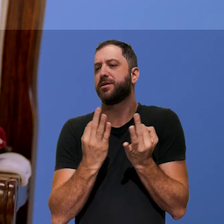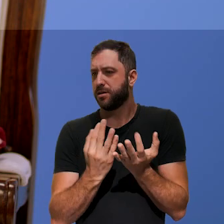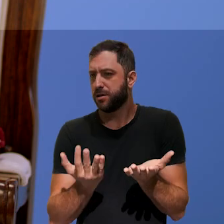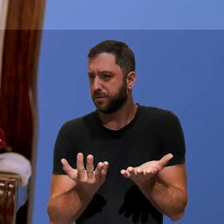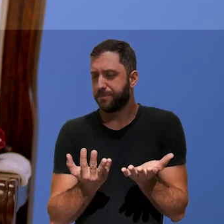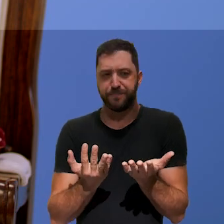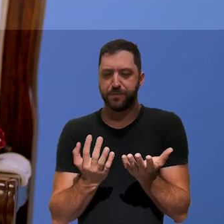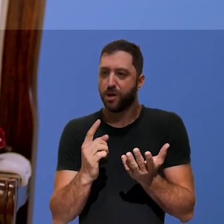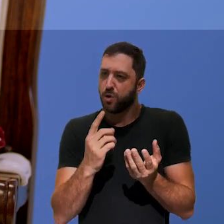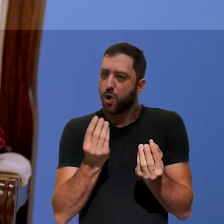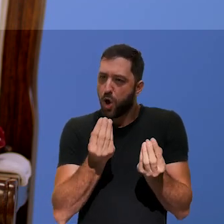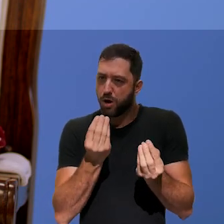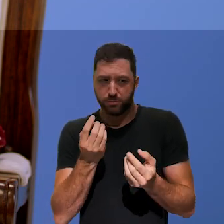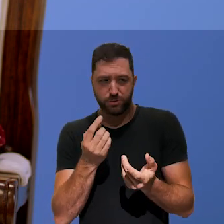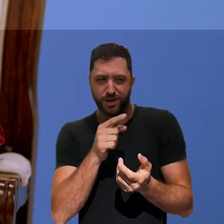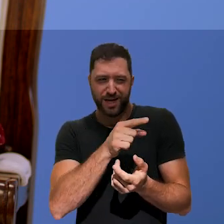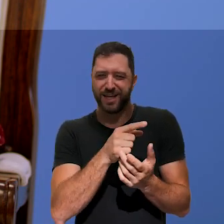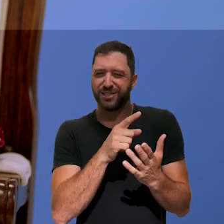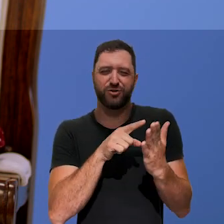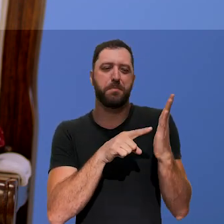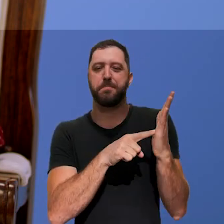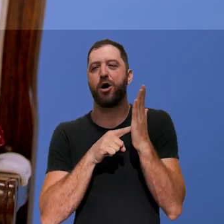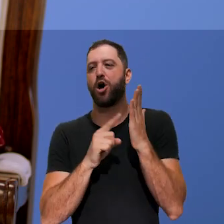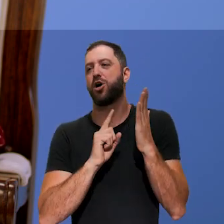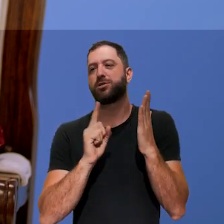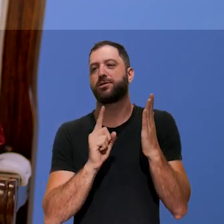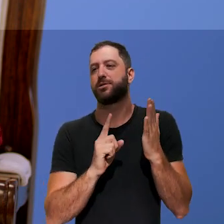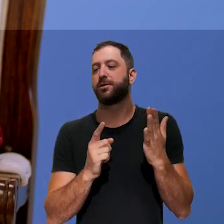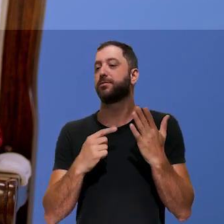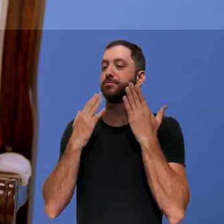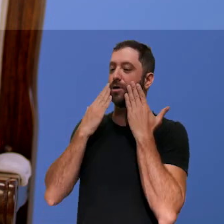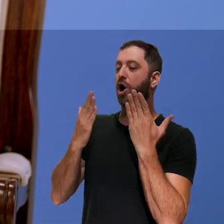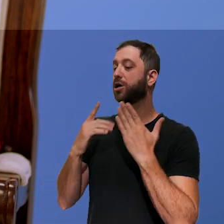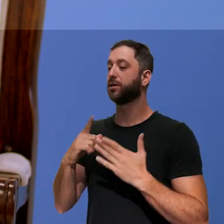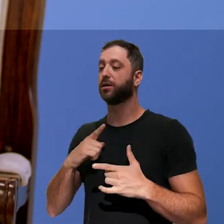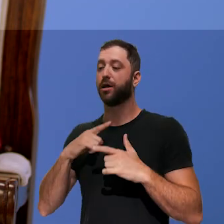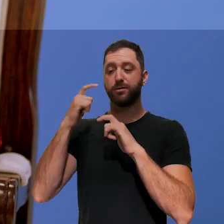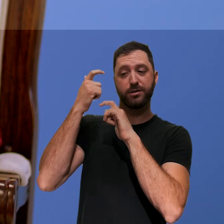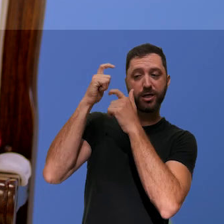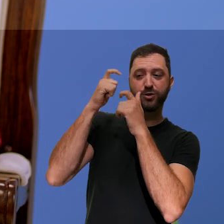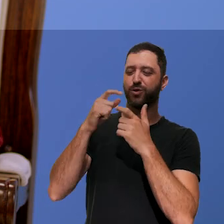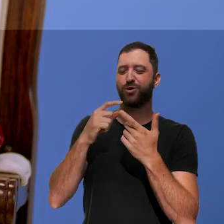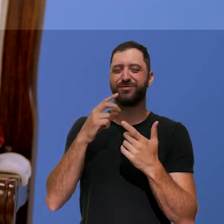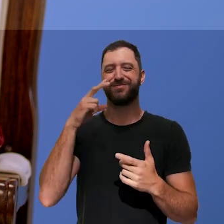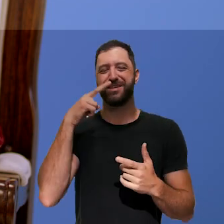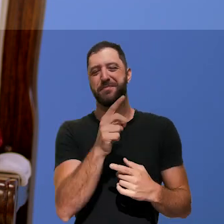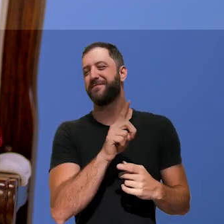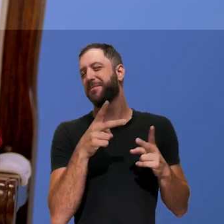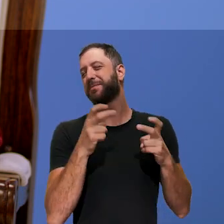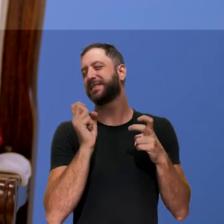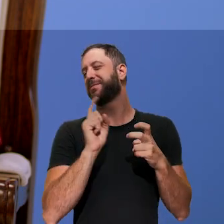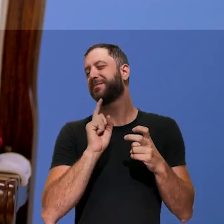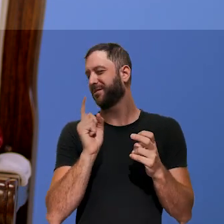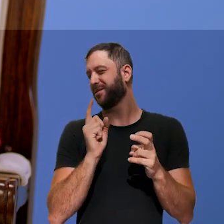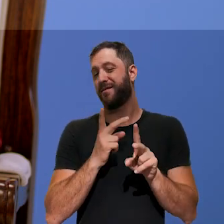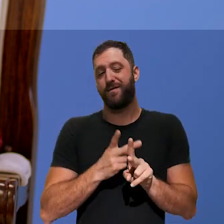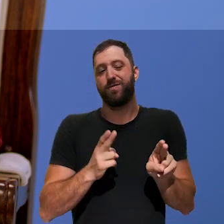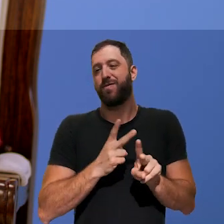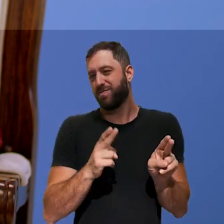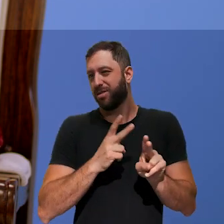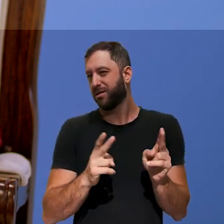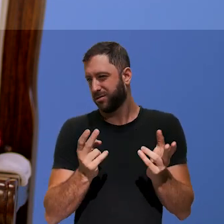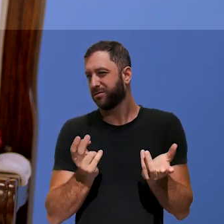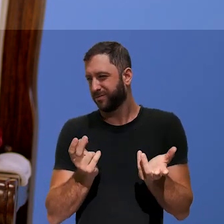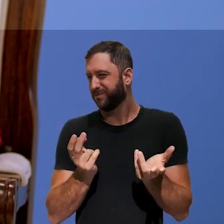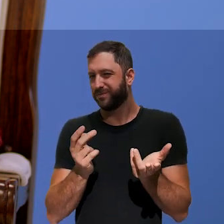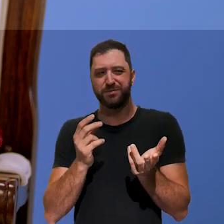trabalho, dentro da nossa casa, que elas dão poucos sinais de que elas estão vivenciando um transtorno naquele momento,